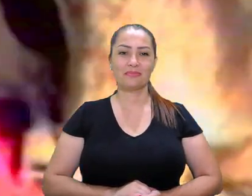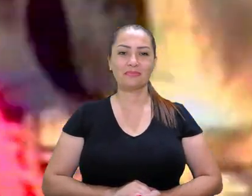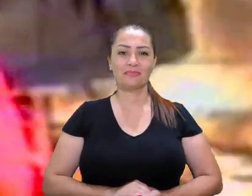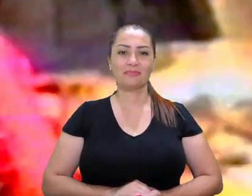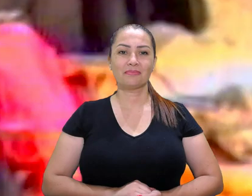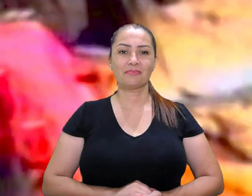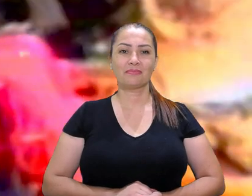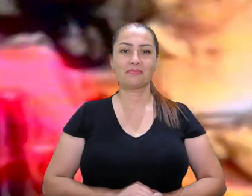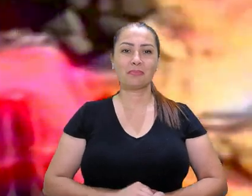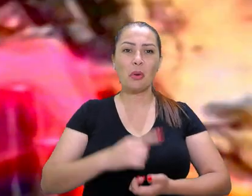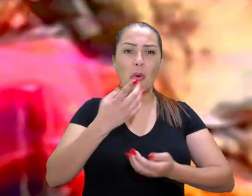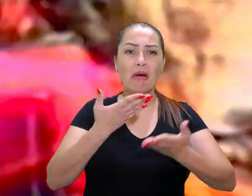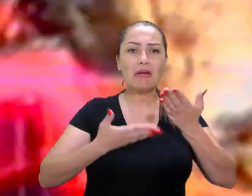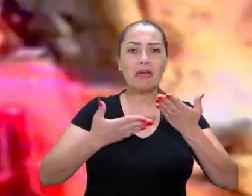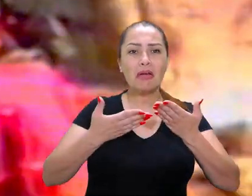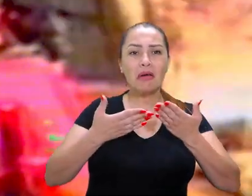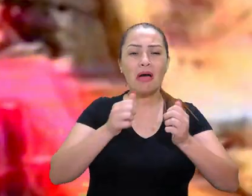2 quilos de açúcar.